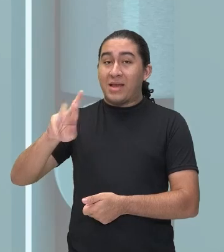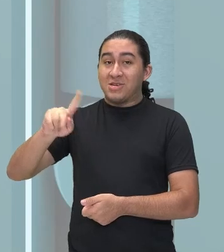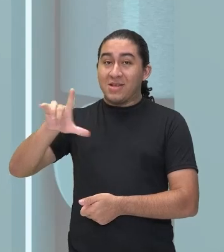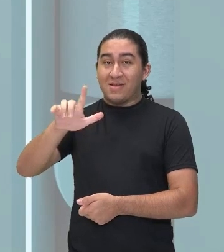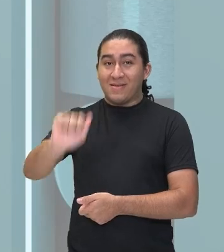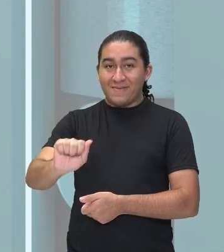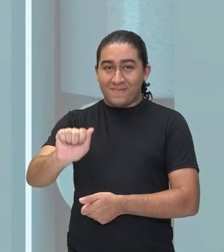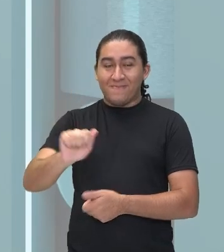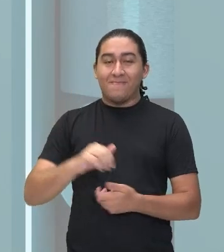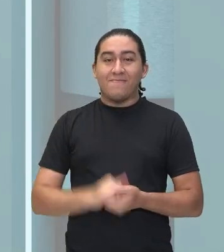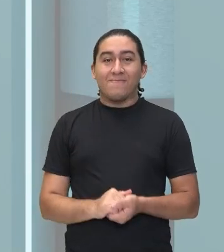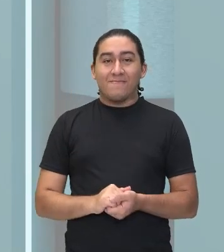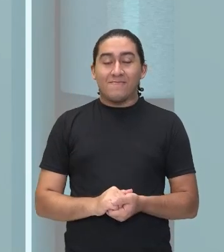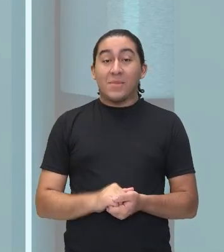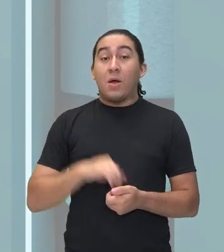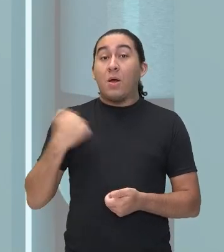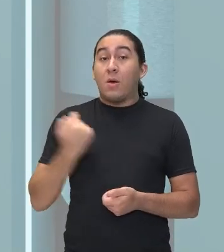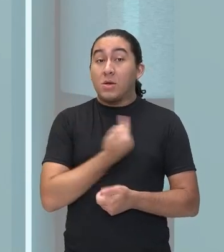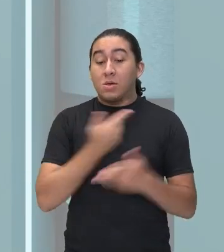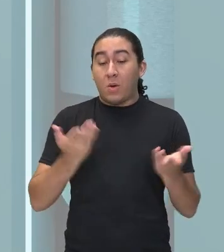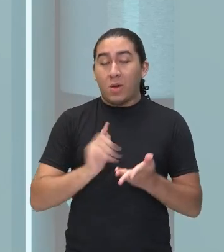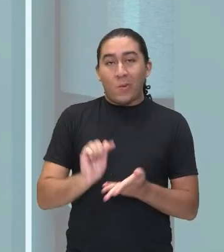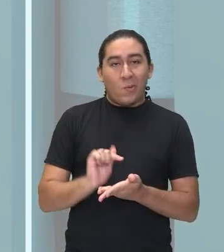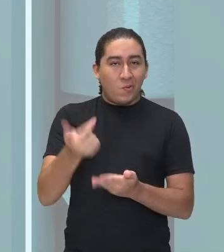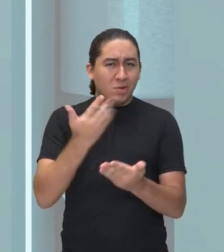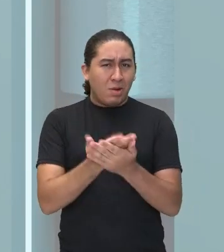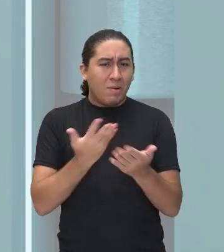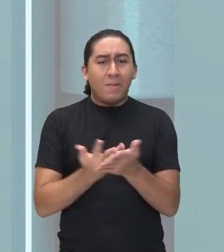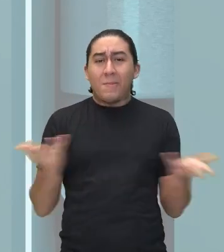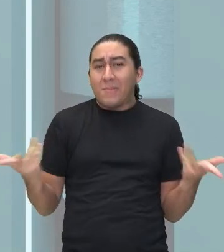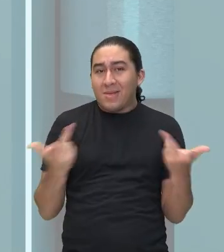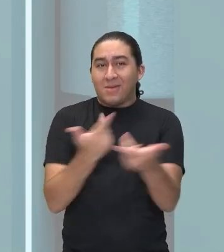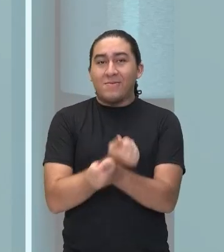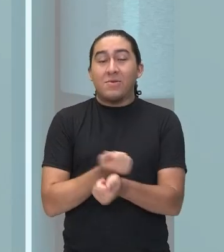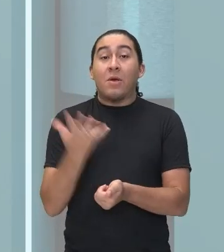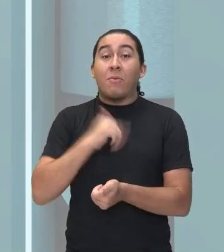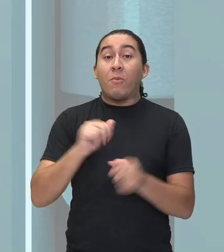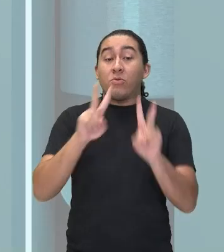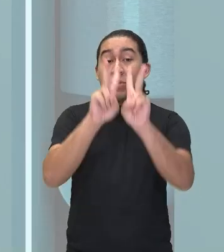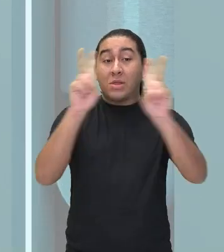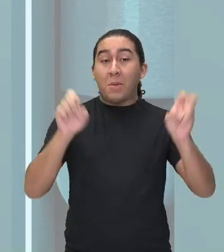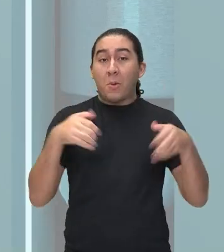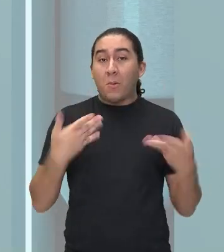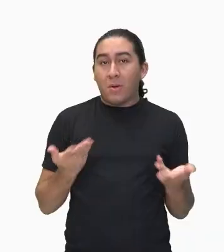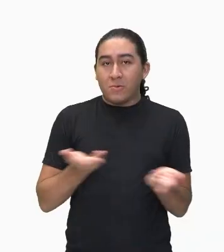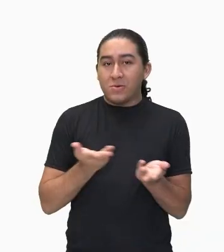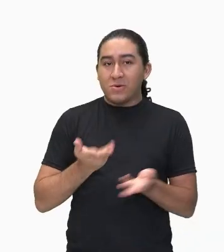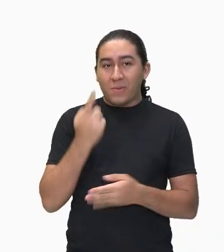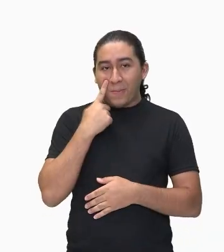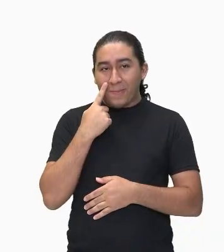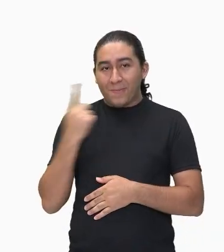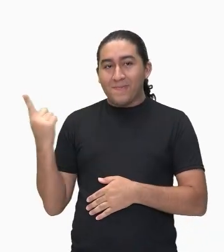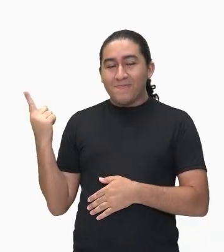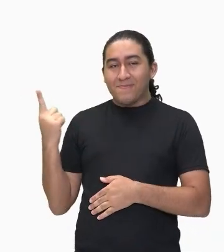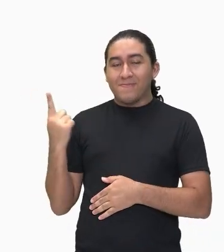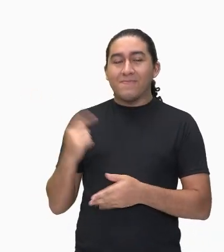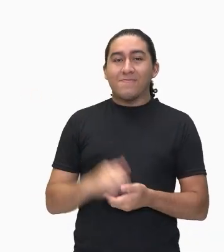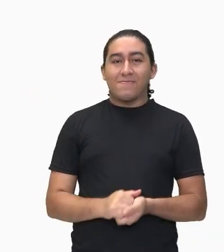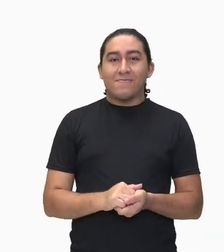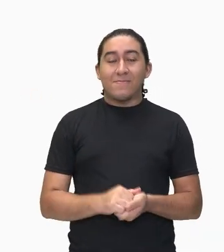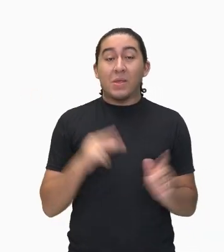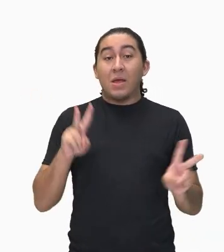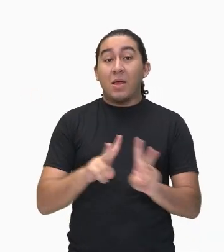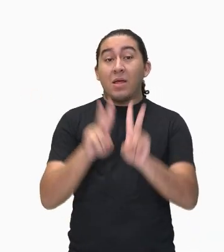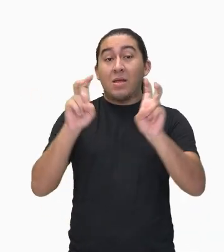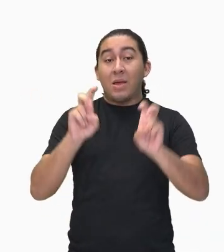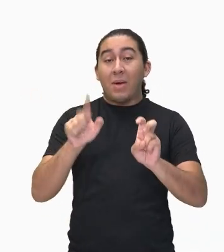Maristela Marchante. Vamos ter mais uma aula bem gostosa e vamos ver o que nós vamos estudar hoje? Hoje nós vamos estudar